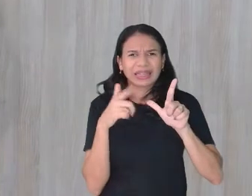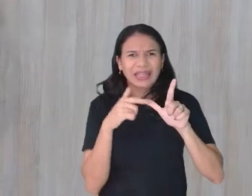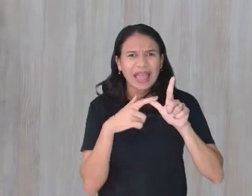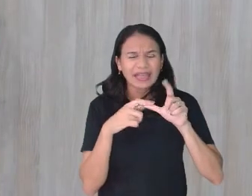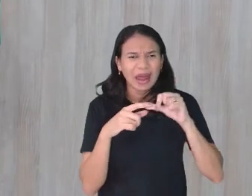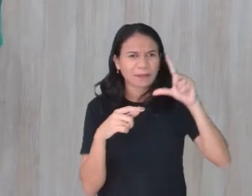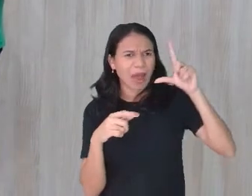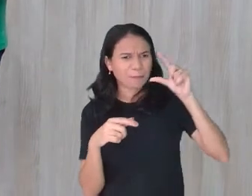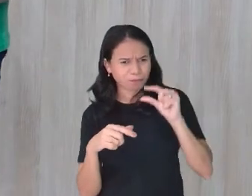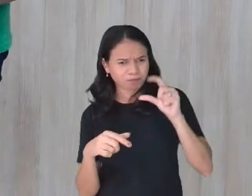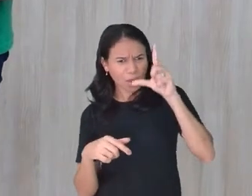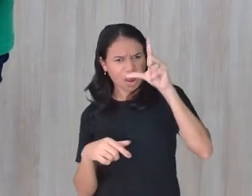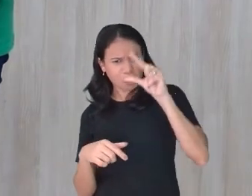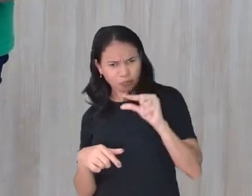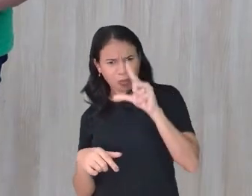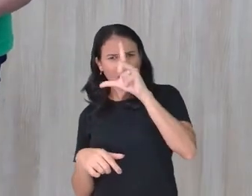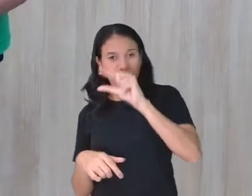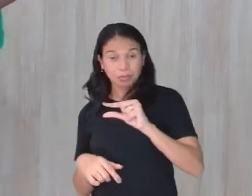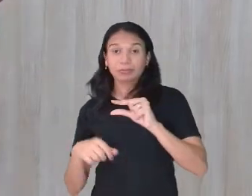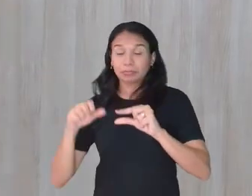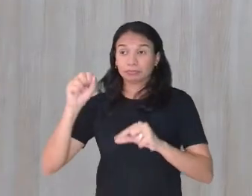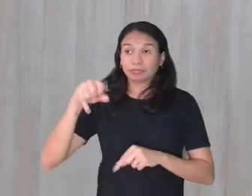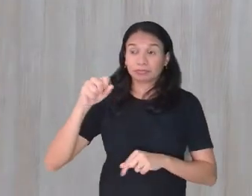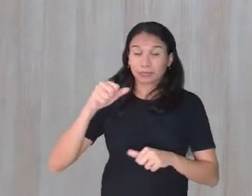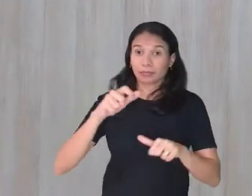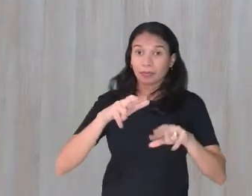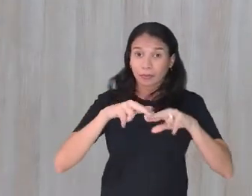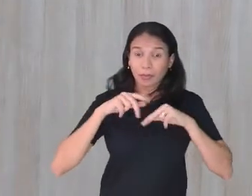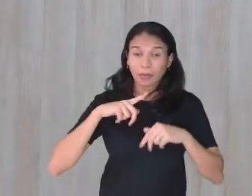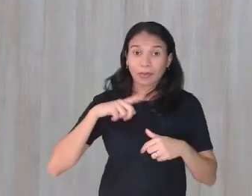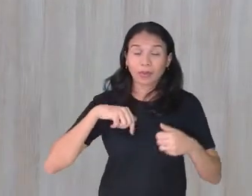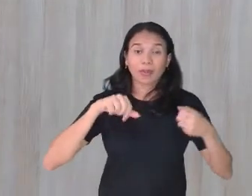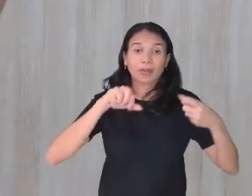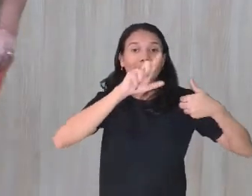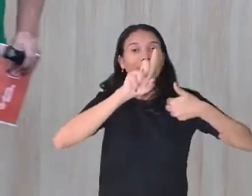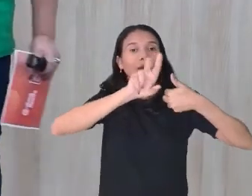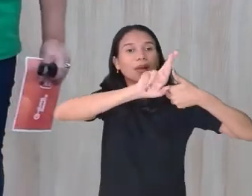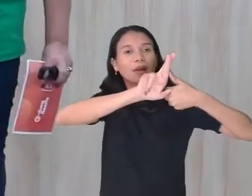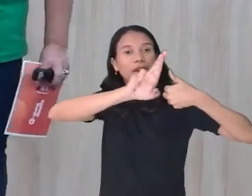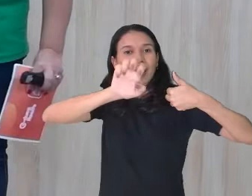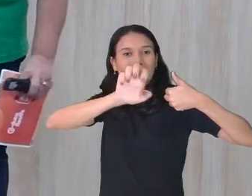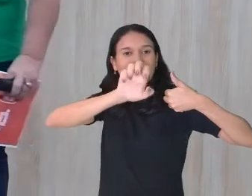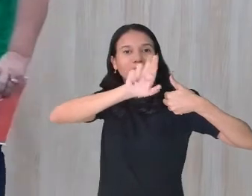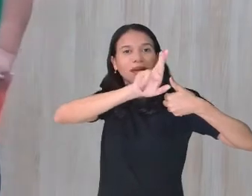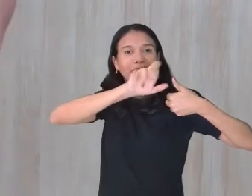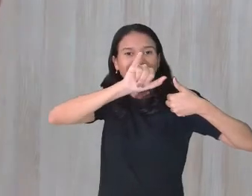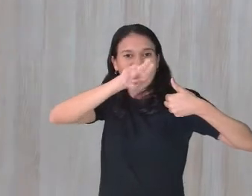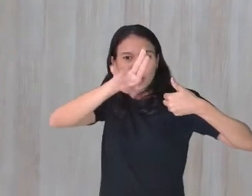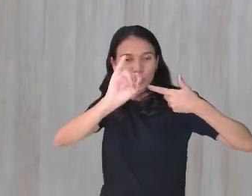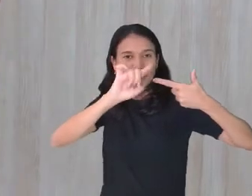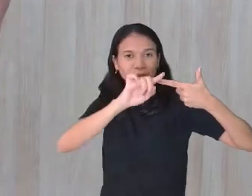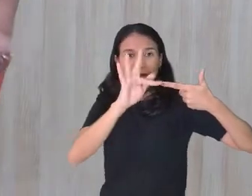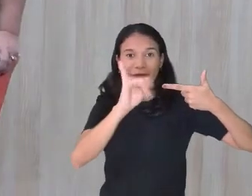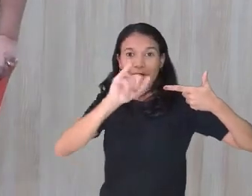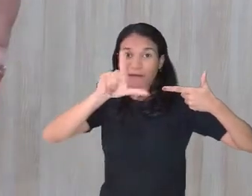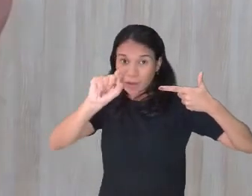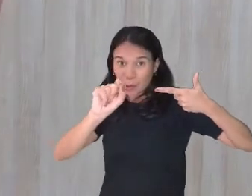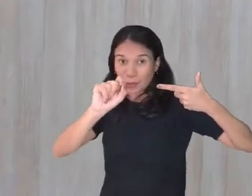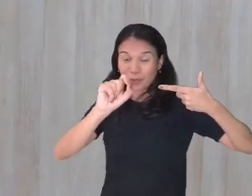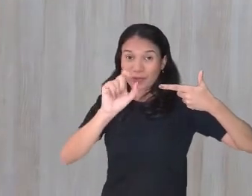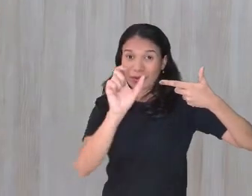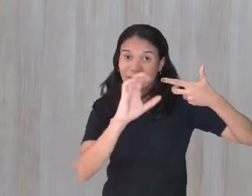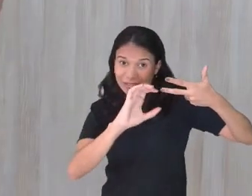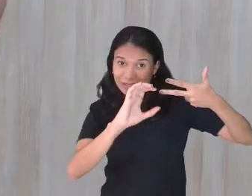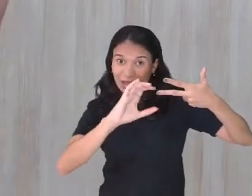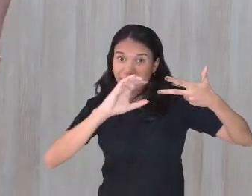letra é maiúscula, tem hora que a letra é minúscula. Pois é, porque ré quer dizer reino, filo, o